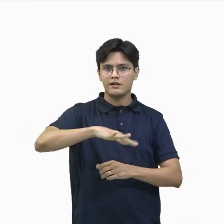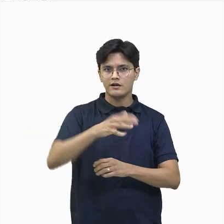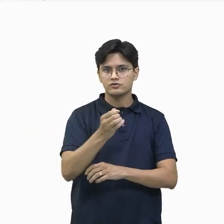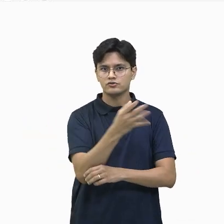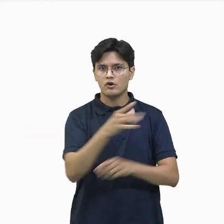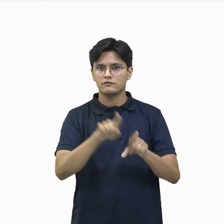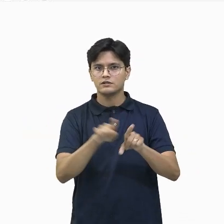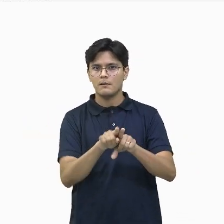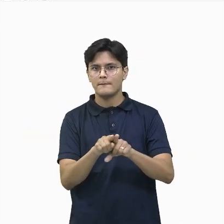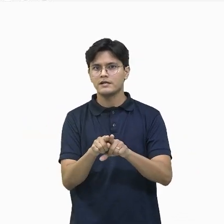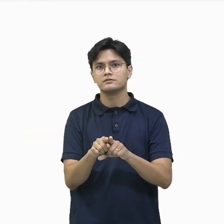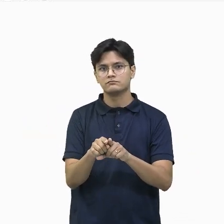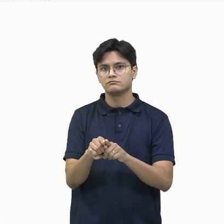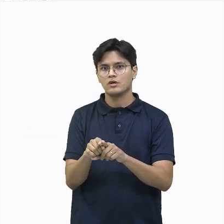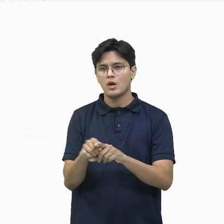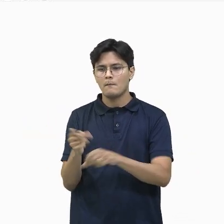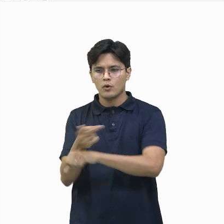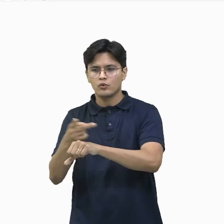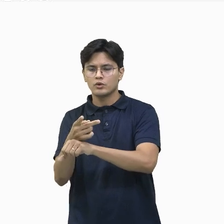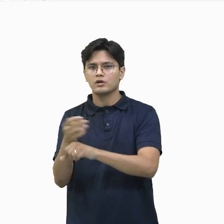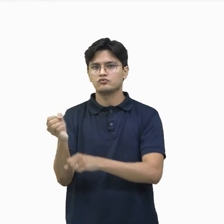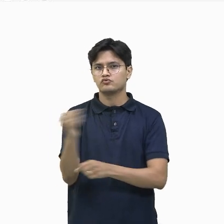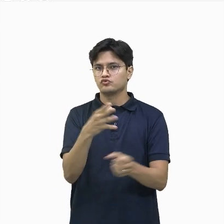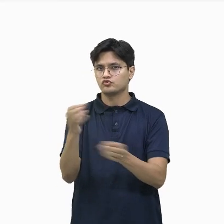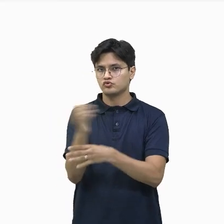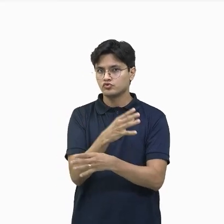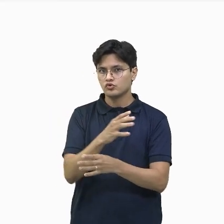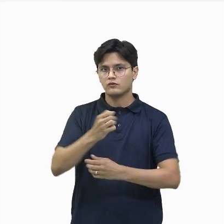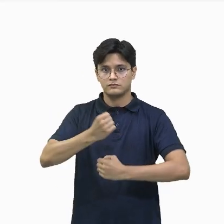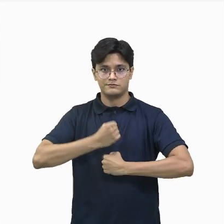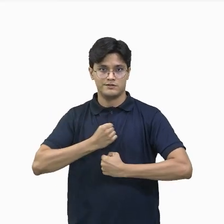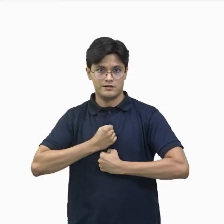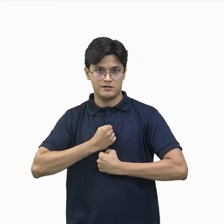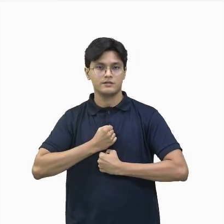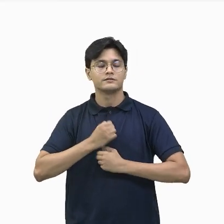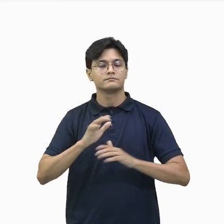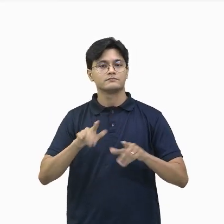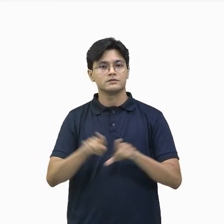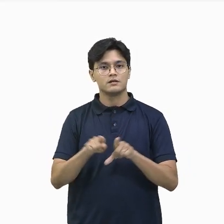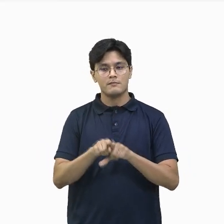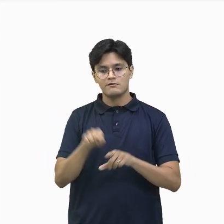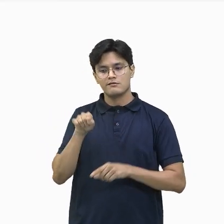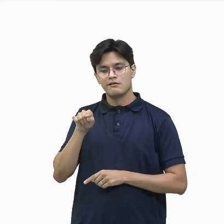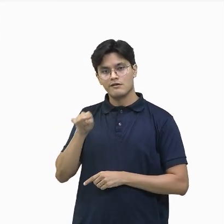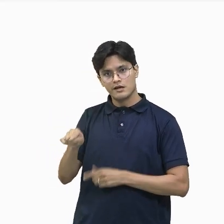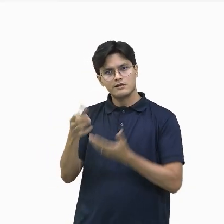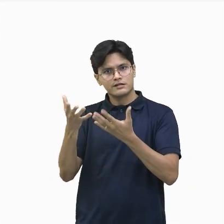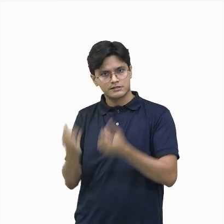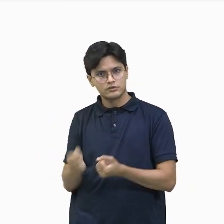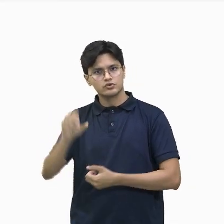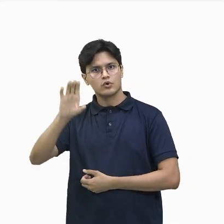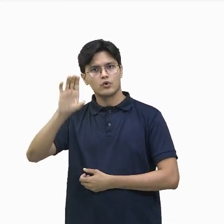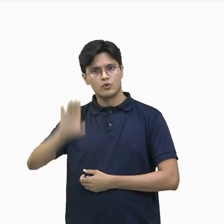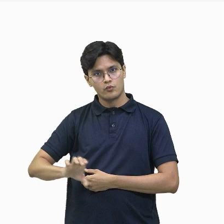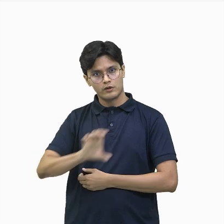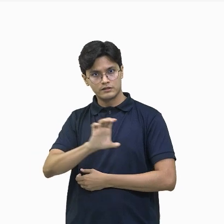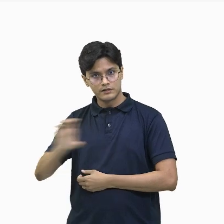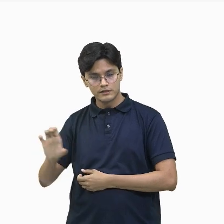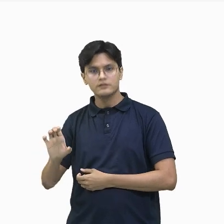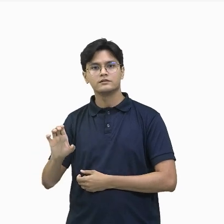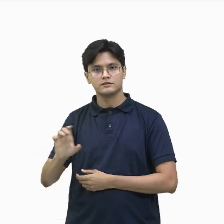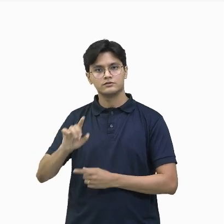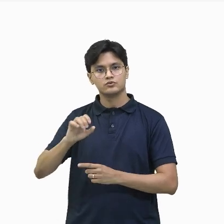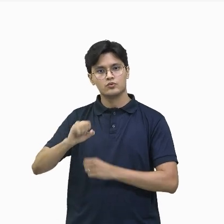e novas alianças. Clovis se converteu ao cristianismo em 496, tá certo?